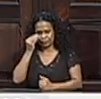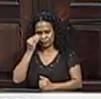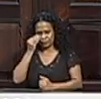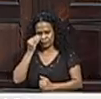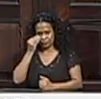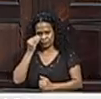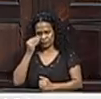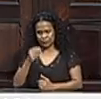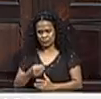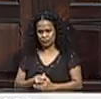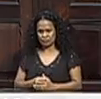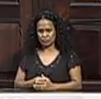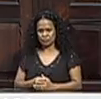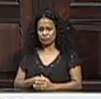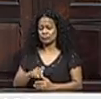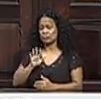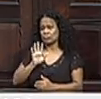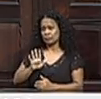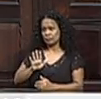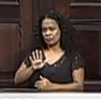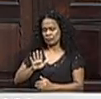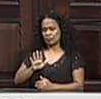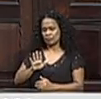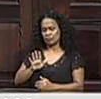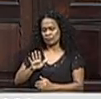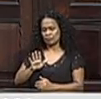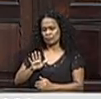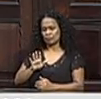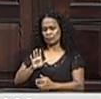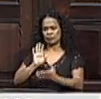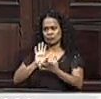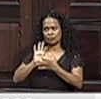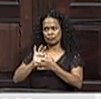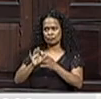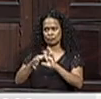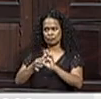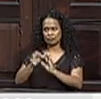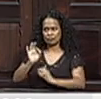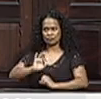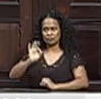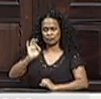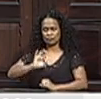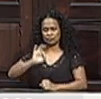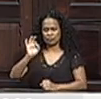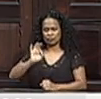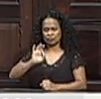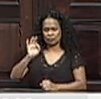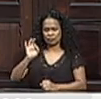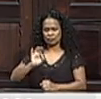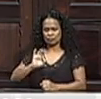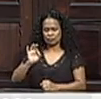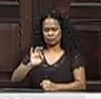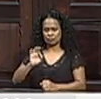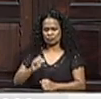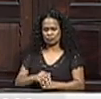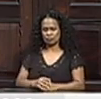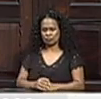relator, mas a questão do percentual é uma questão que eu digo muito fundamental.